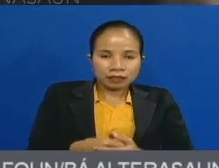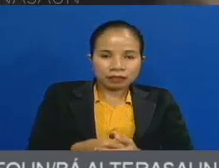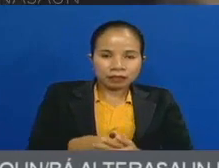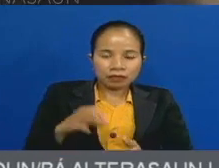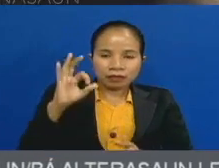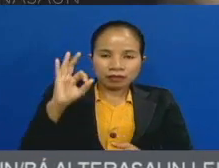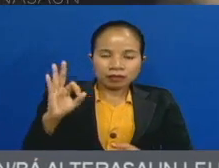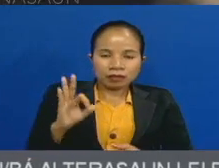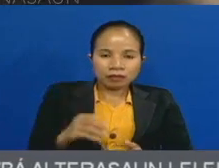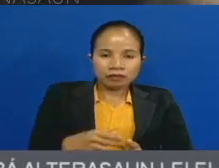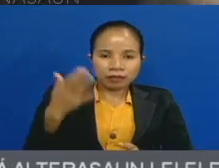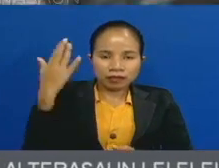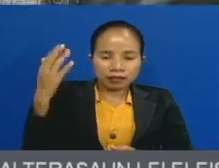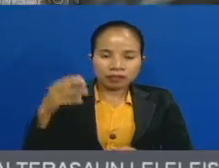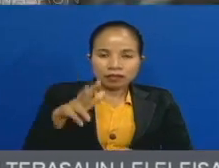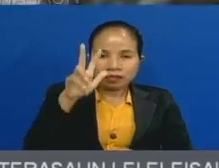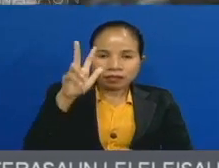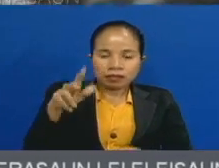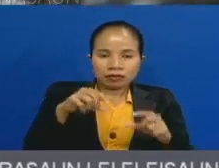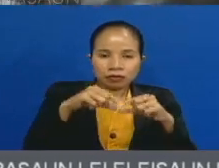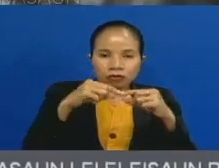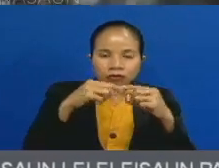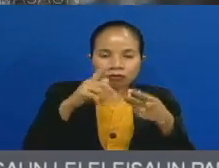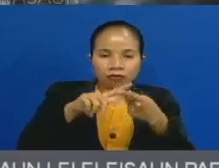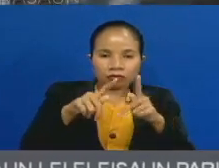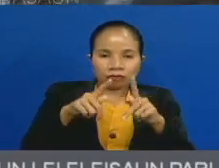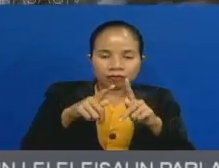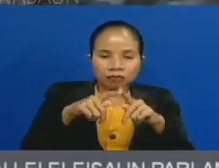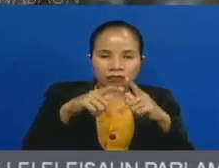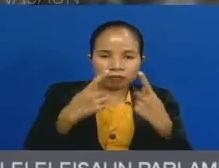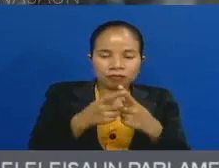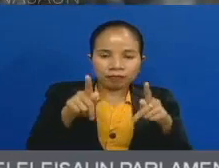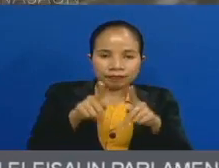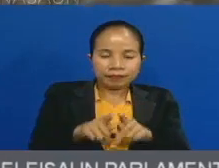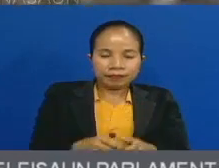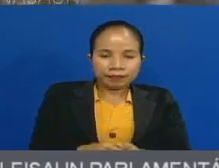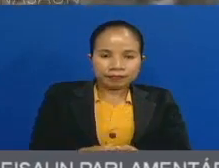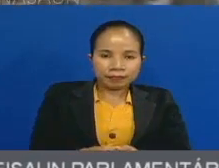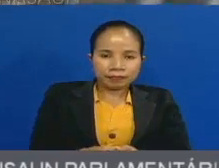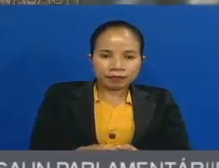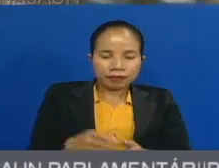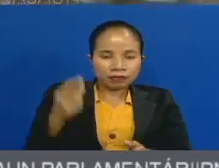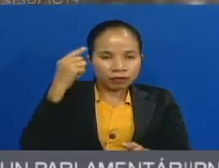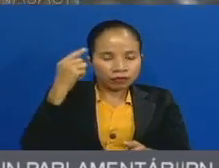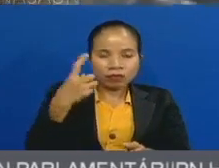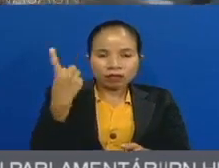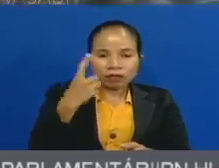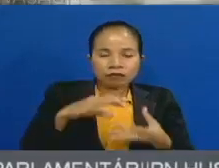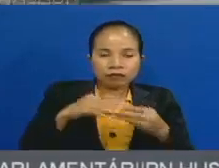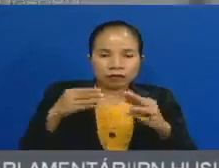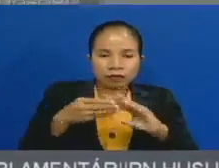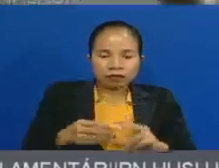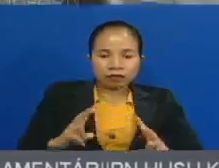Fretilin, destacado e a terceira companhia Brigada Vermelha. Atu relembra na fatin memória